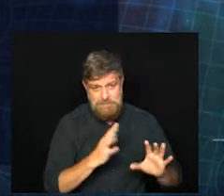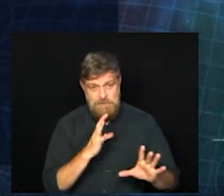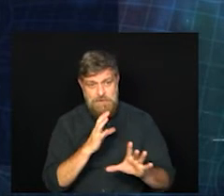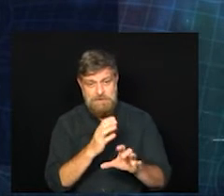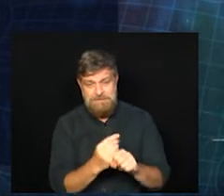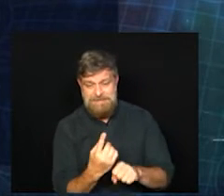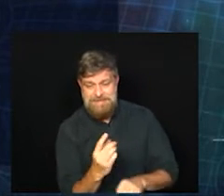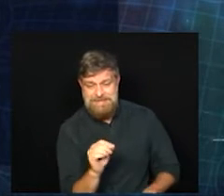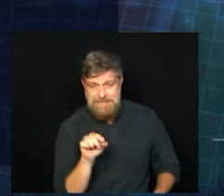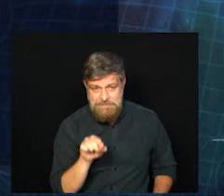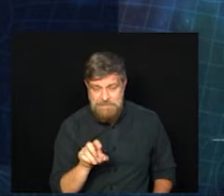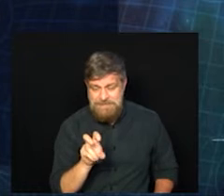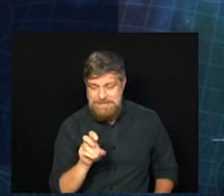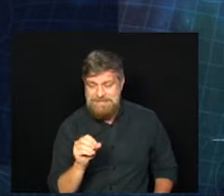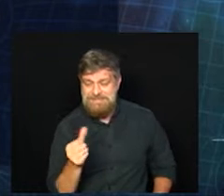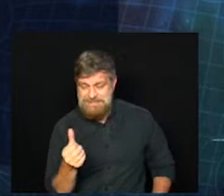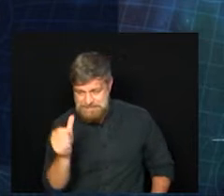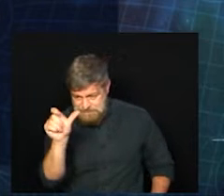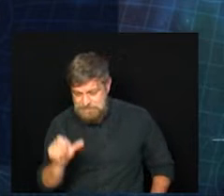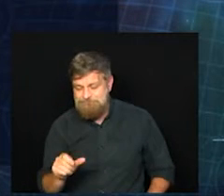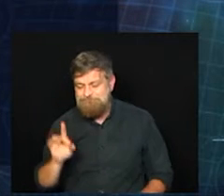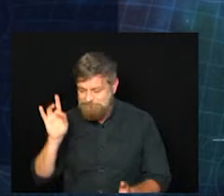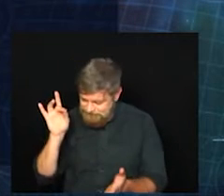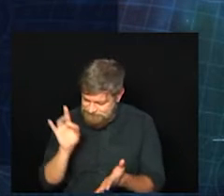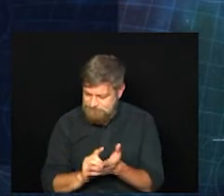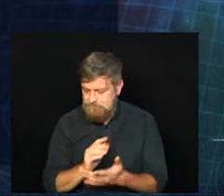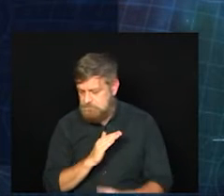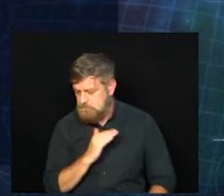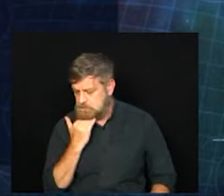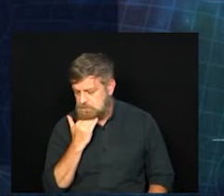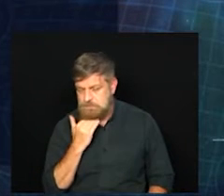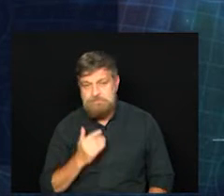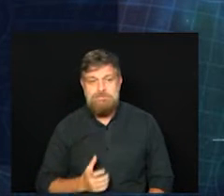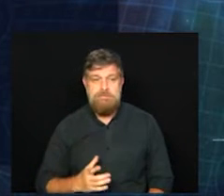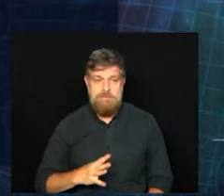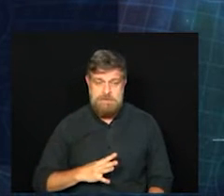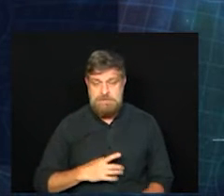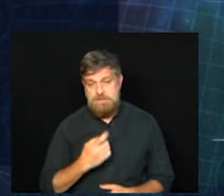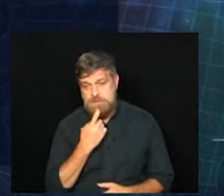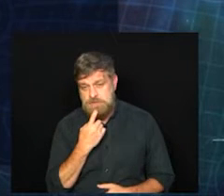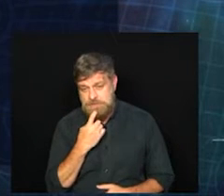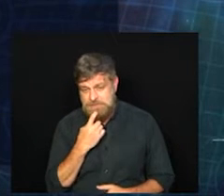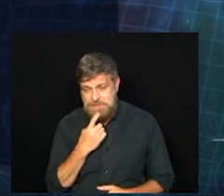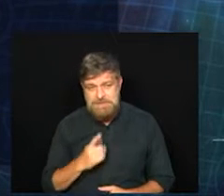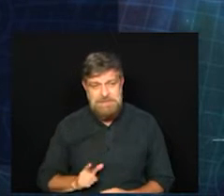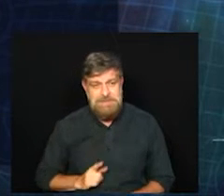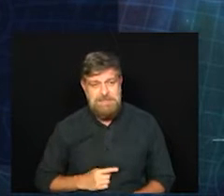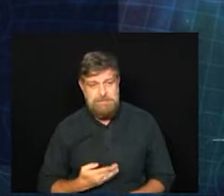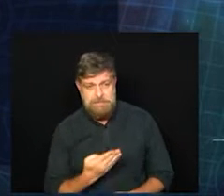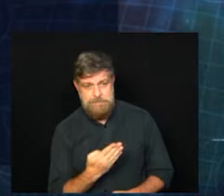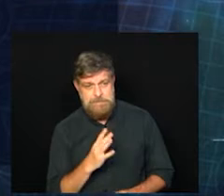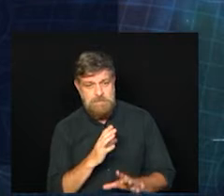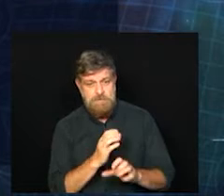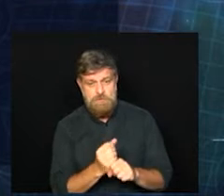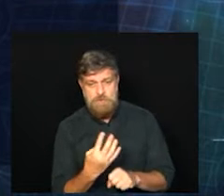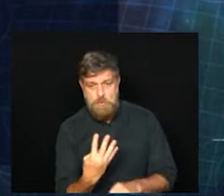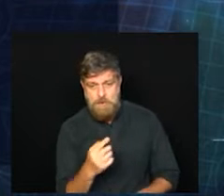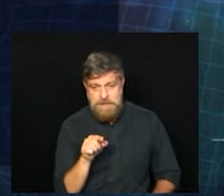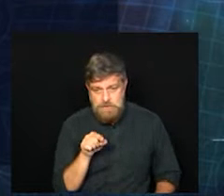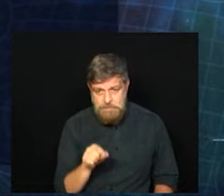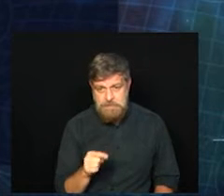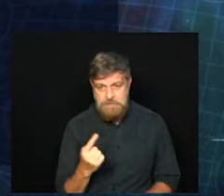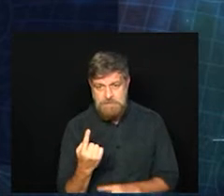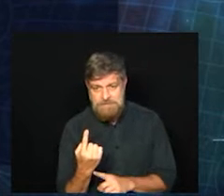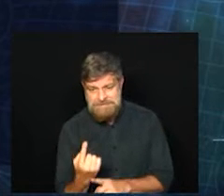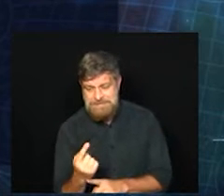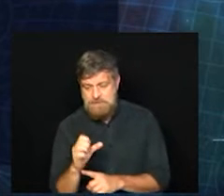mortes confirmadas devido à Covid-19. Campinas, até o último registro, tem 4.182